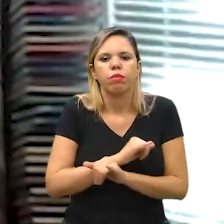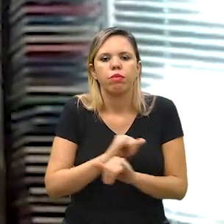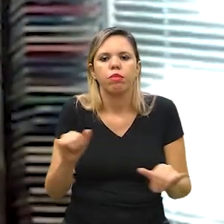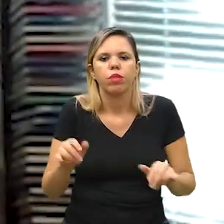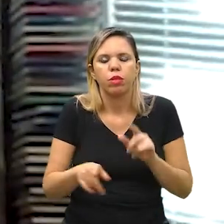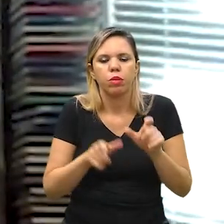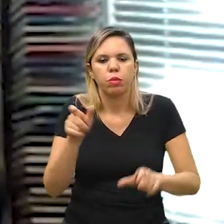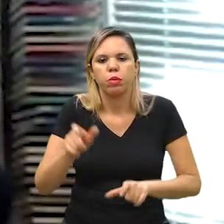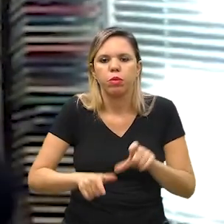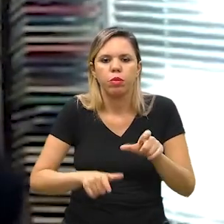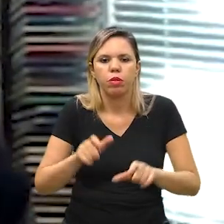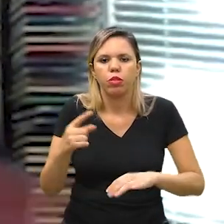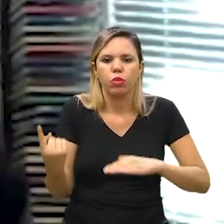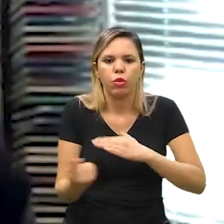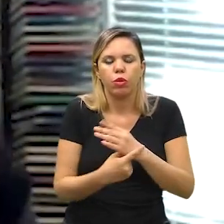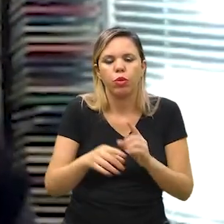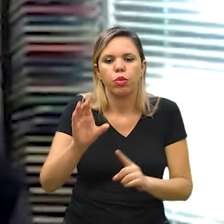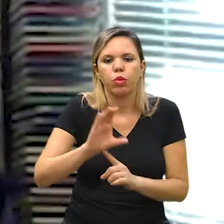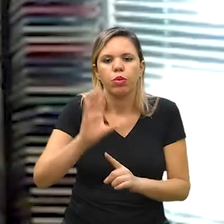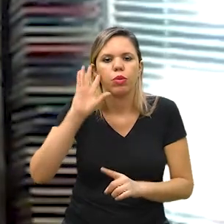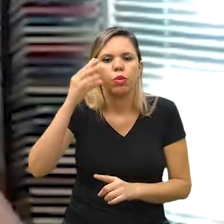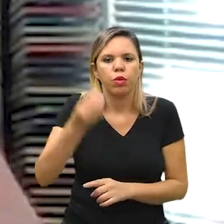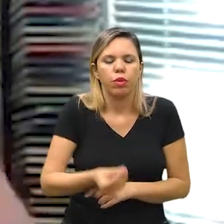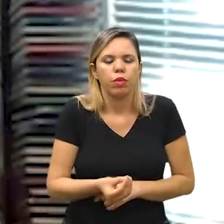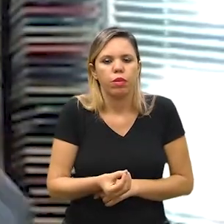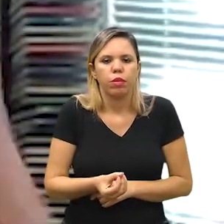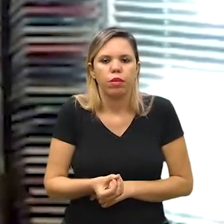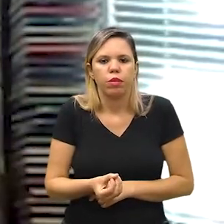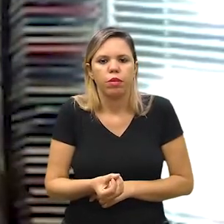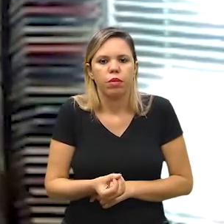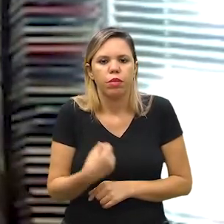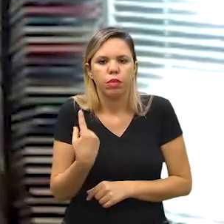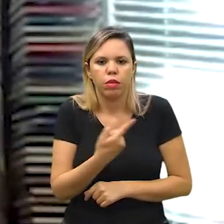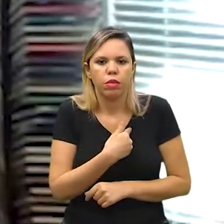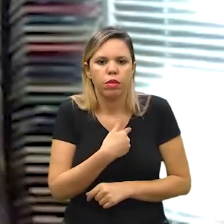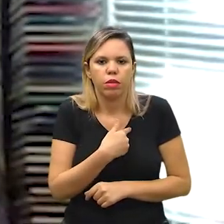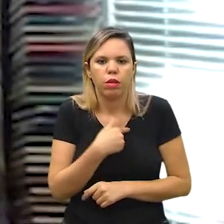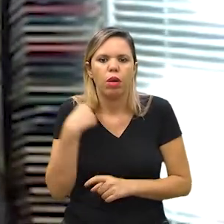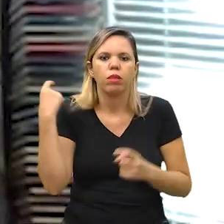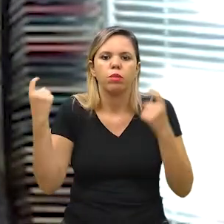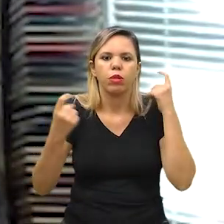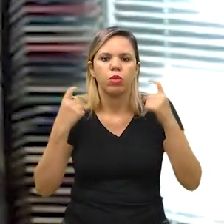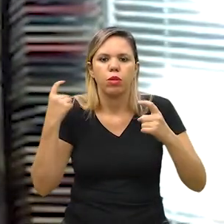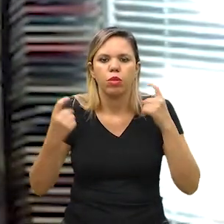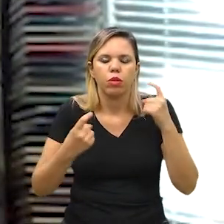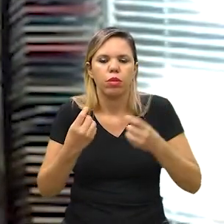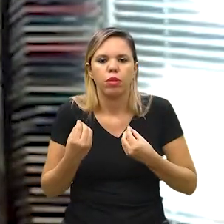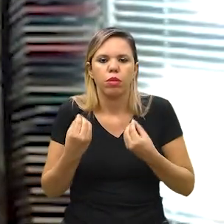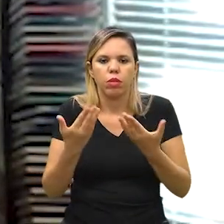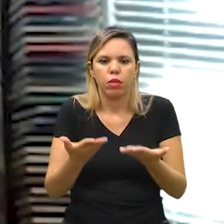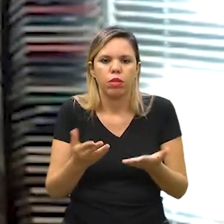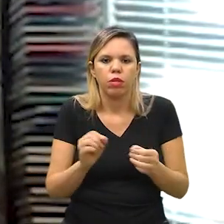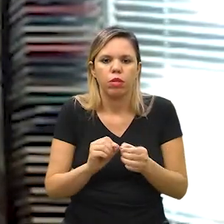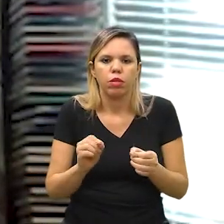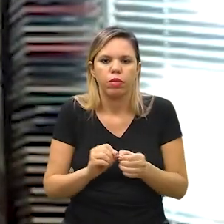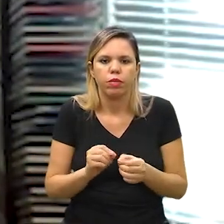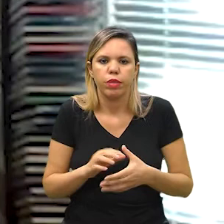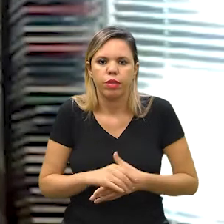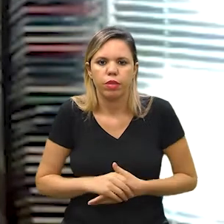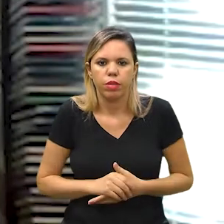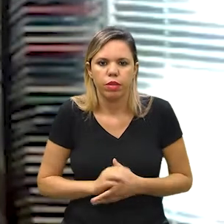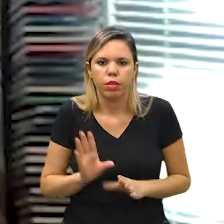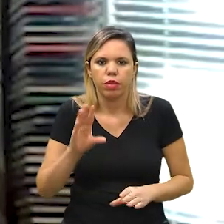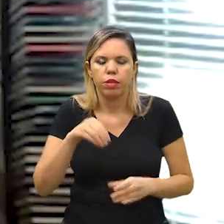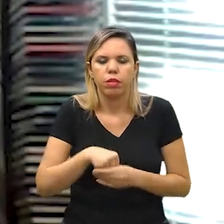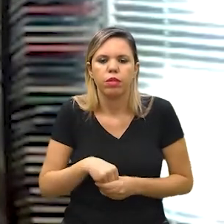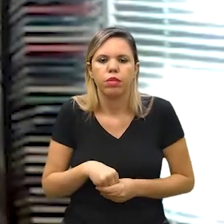sociais, para que as pessoas, que os clientes, né, entendam que realmente a gente está se preocupando com a entrega que nós estamos